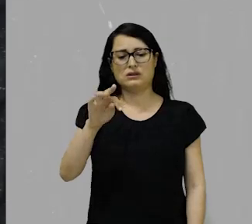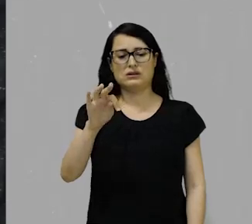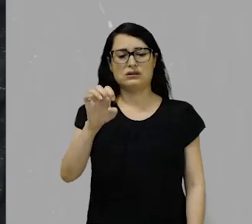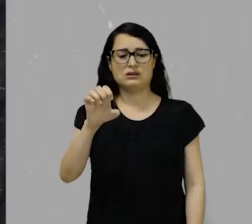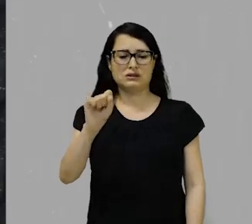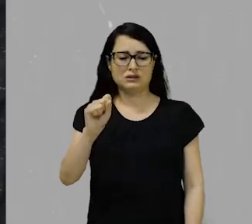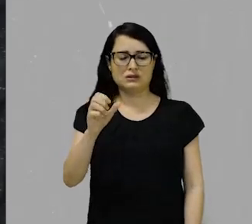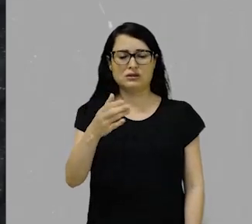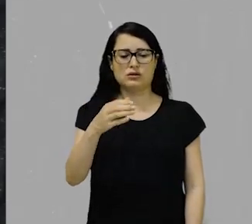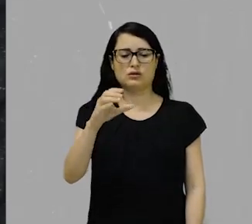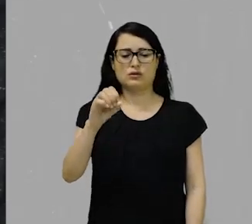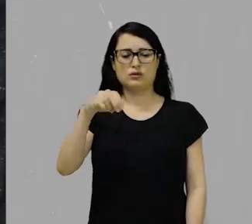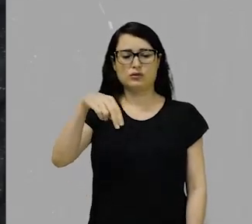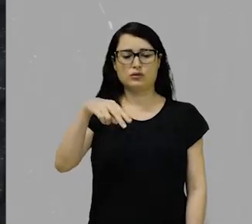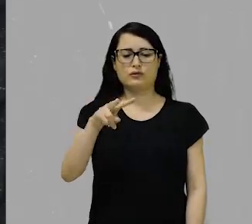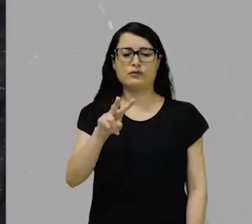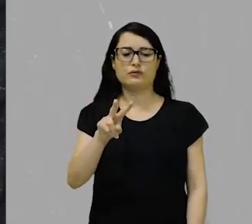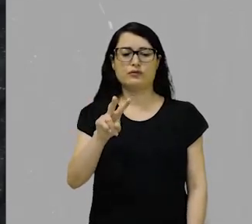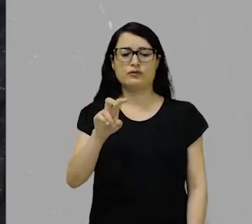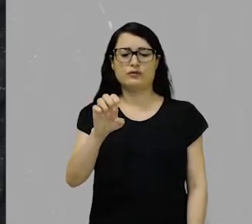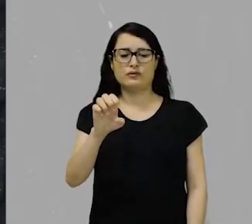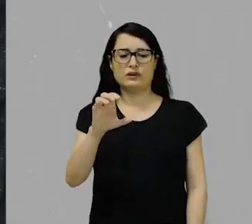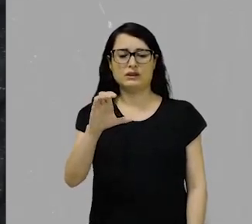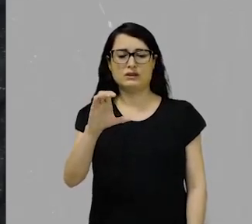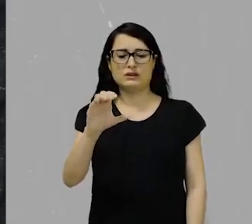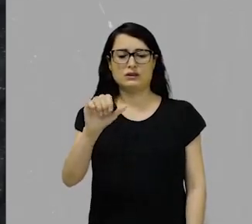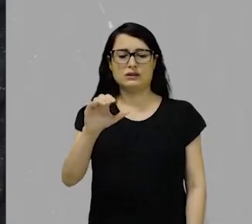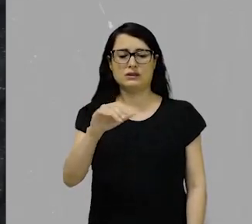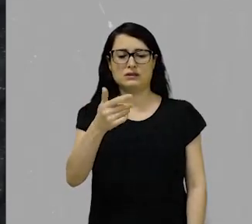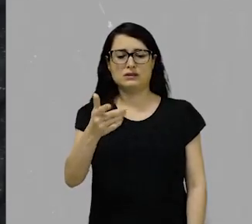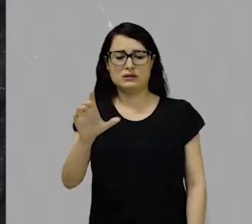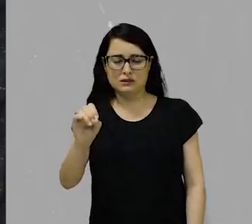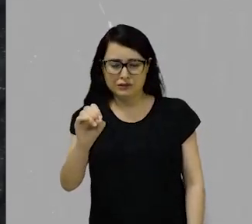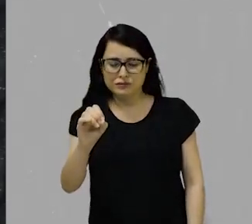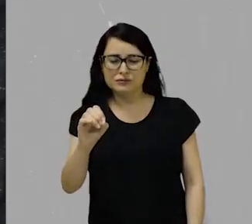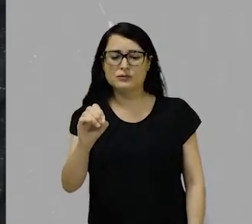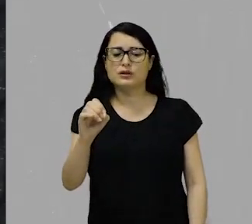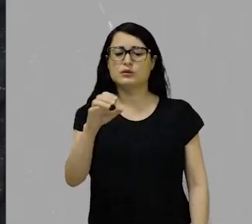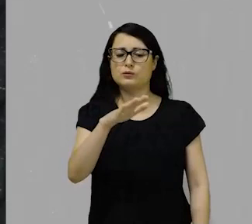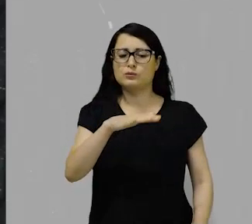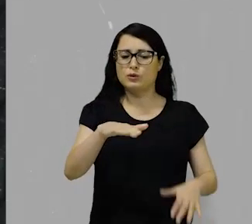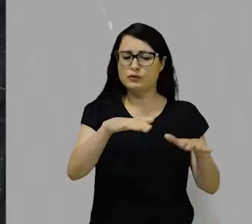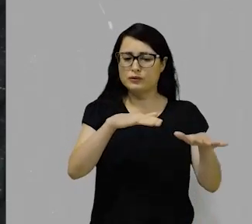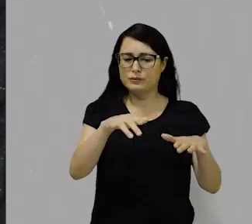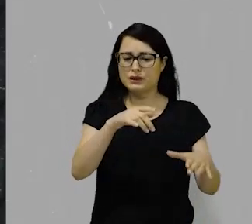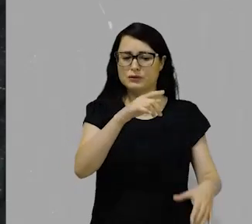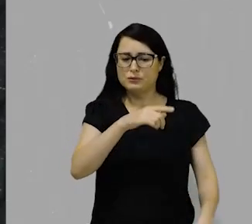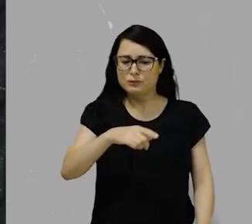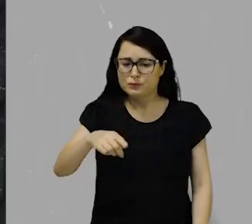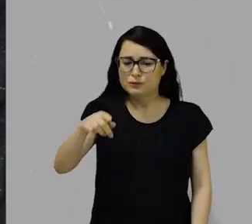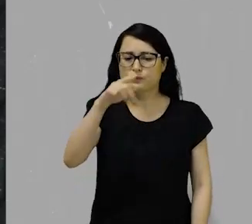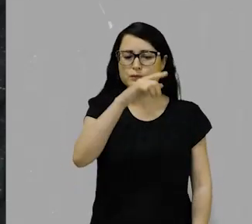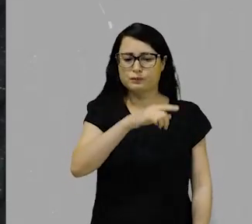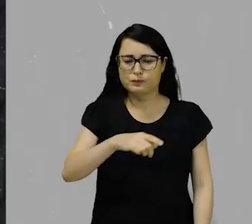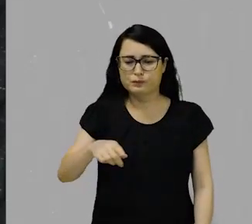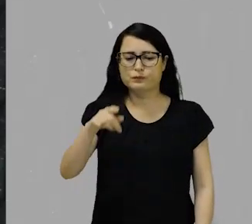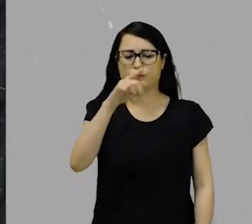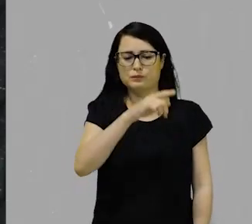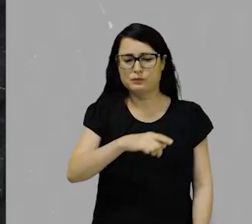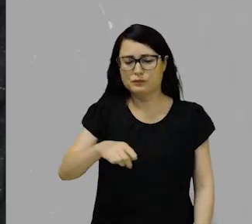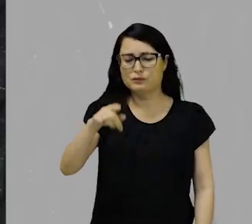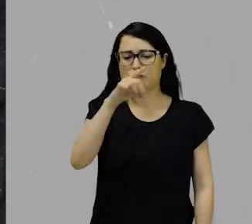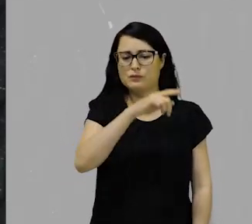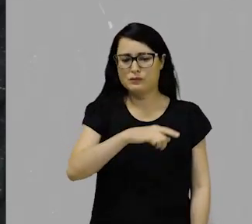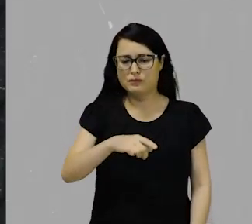convecção, tá, galera? E é justamente esse movimento constante que vai fazer com que as nossas placas